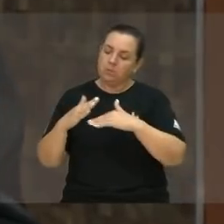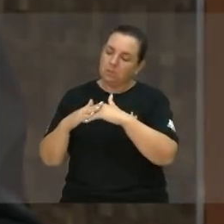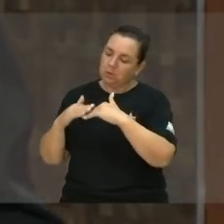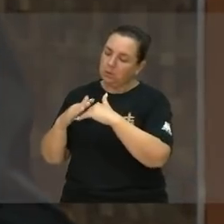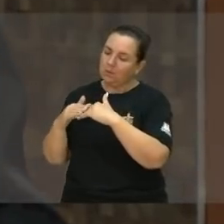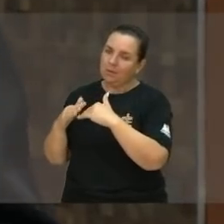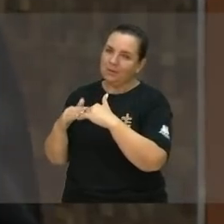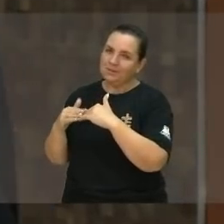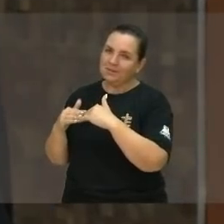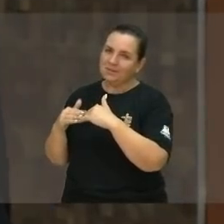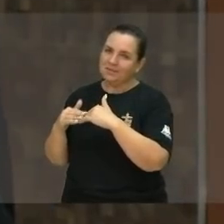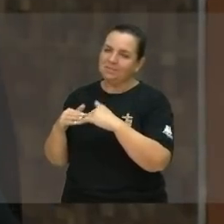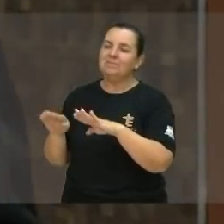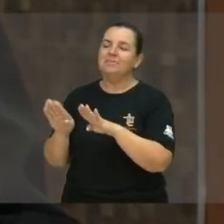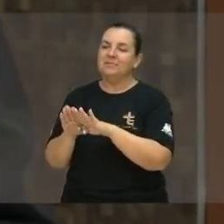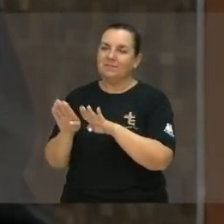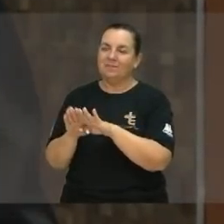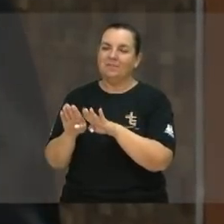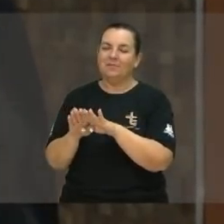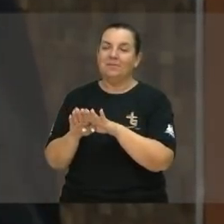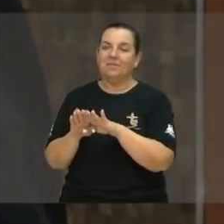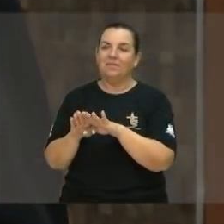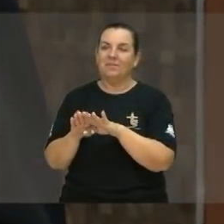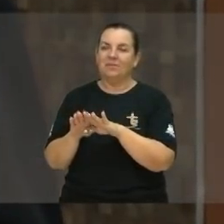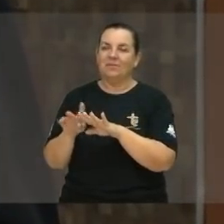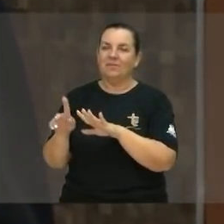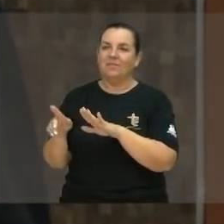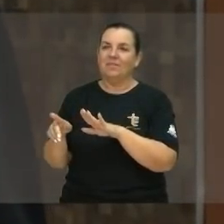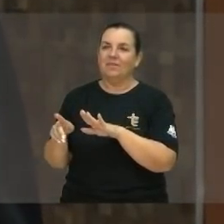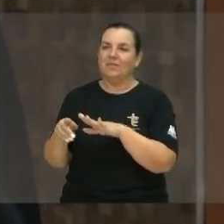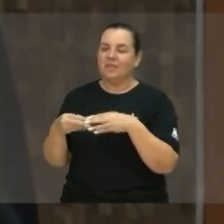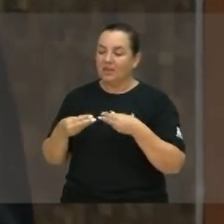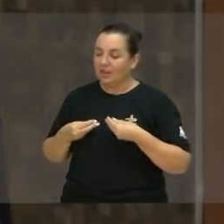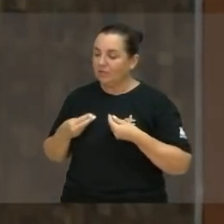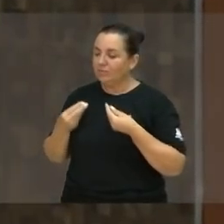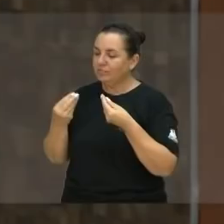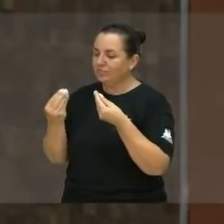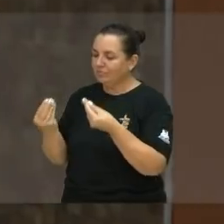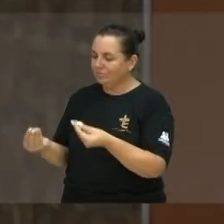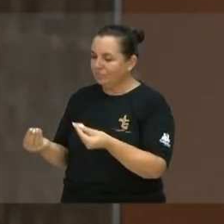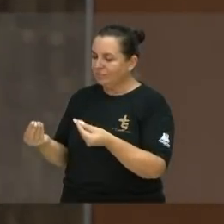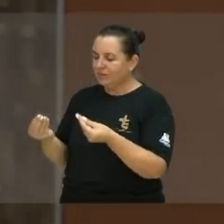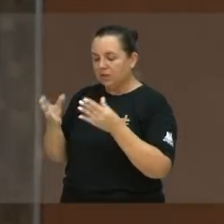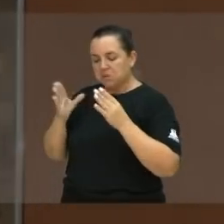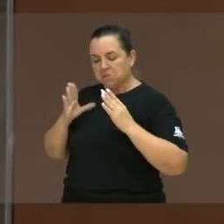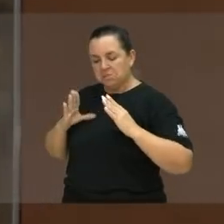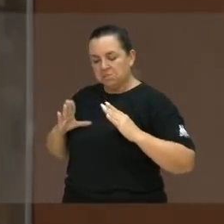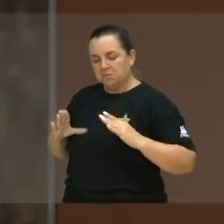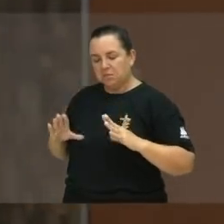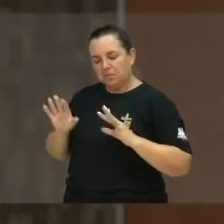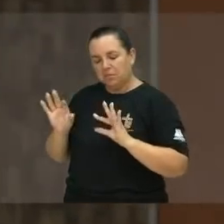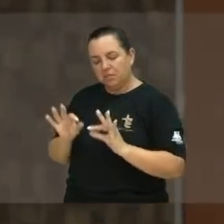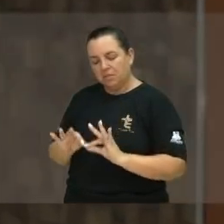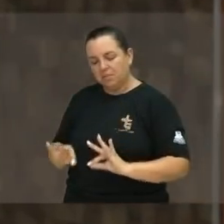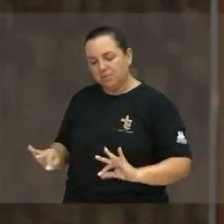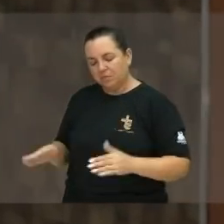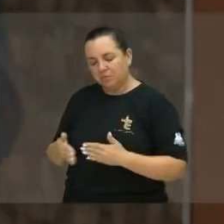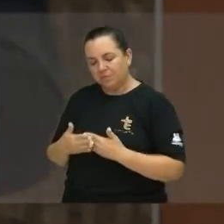afetuosa allende dispor-se a comportamentos humildes